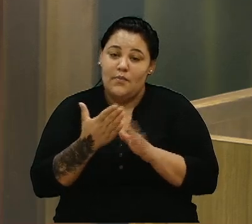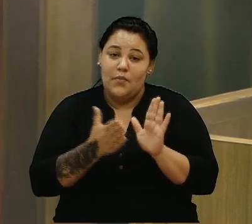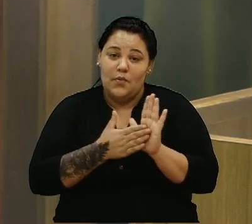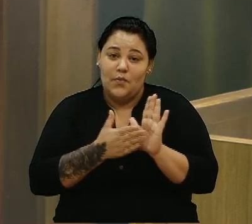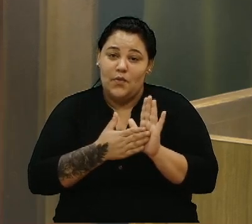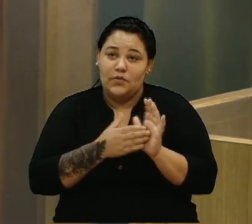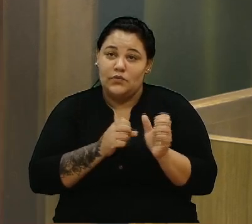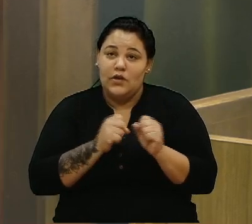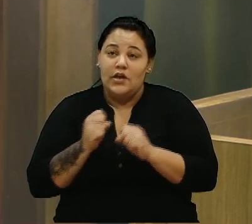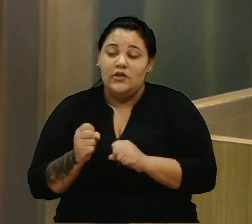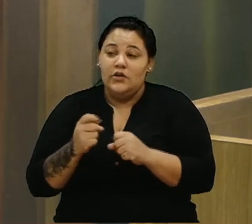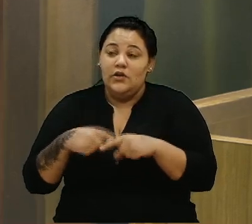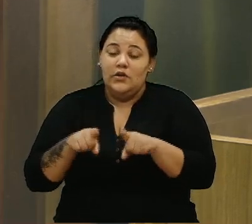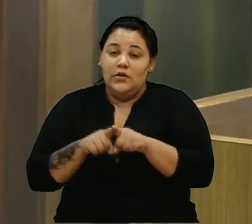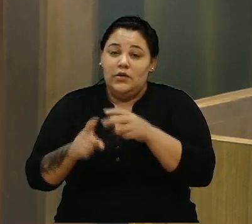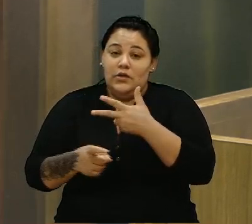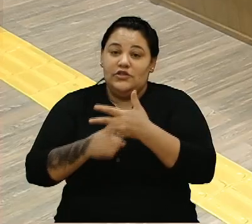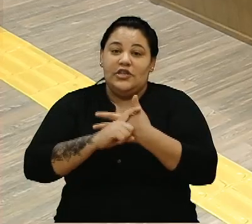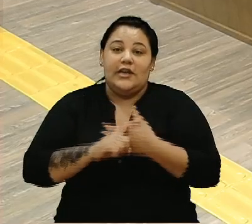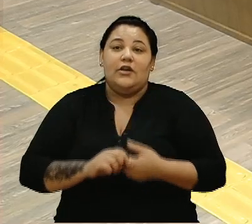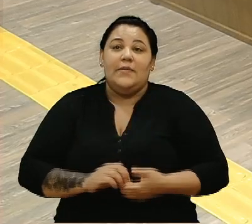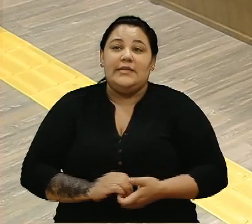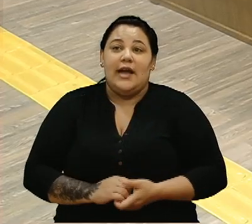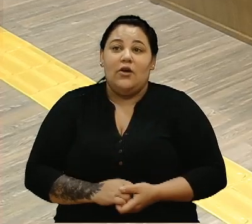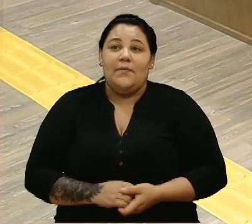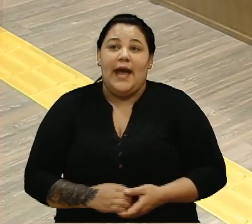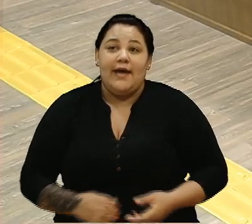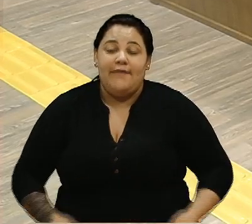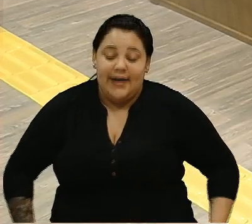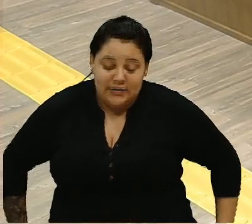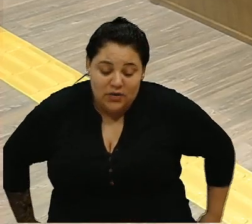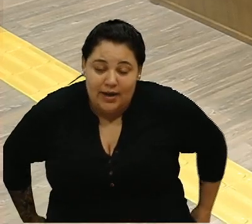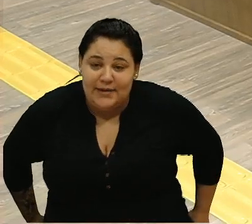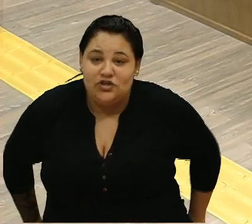o Poder Executivo. Era isso, muito obrigado. Devolvo os trabalhos ao presidente.